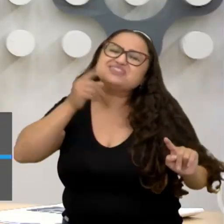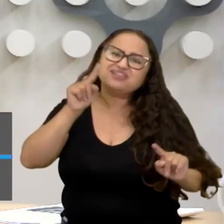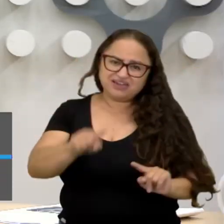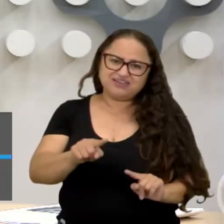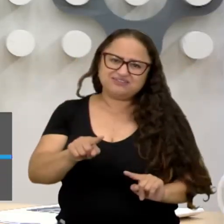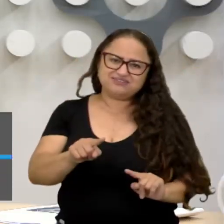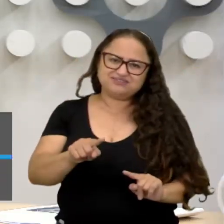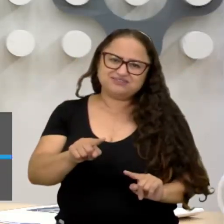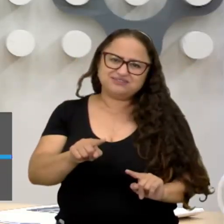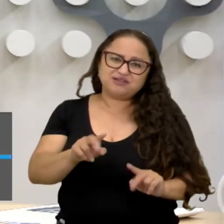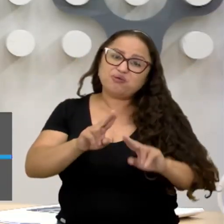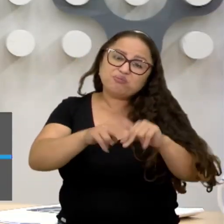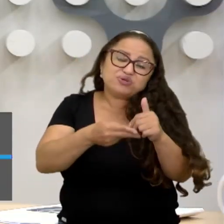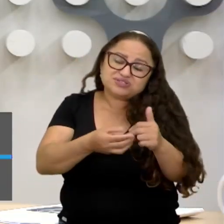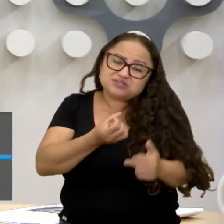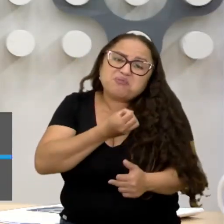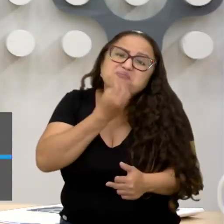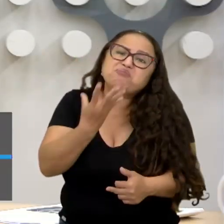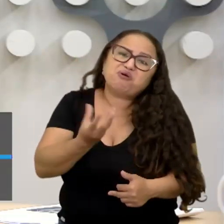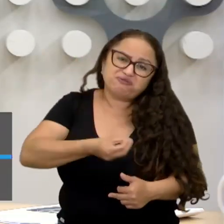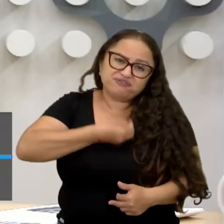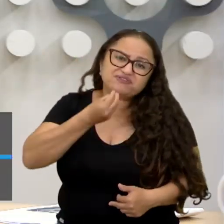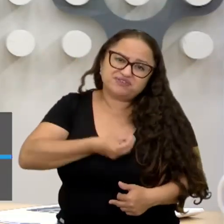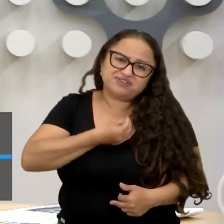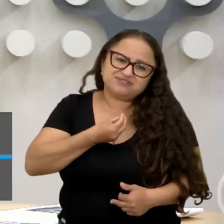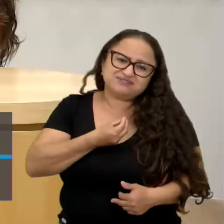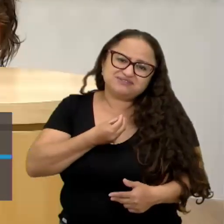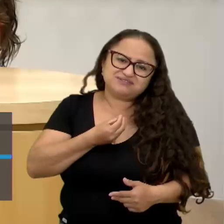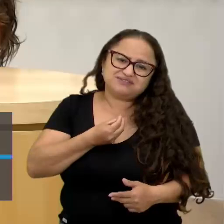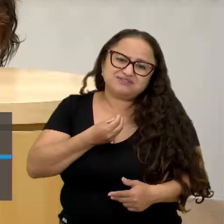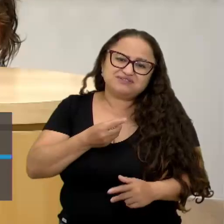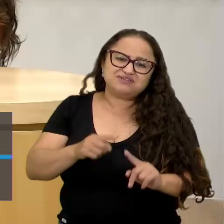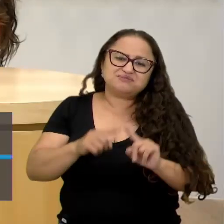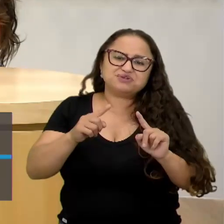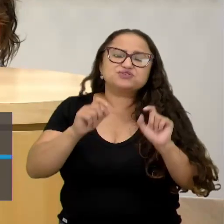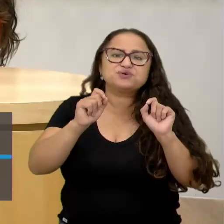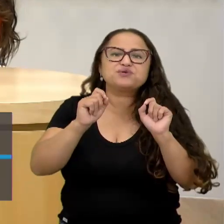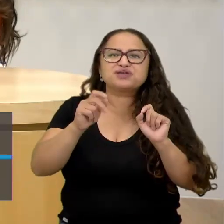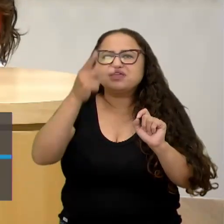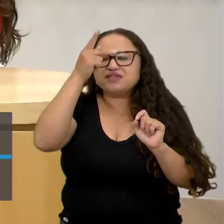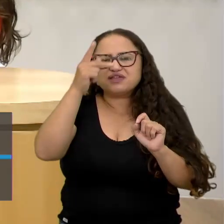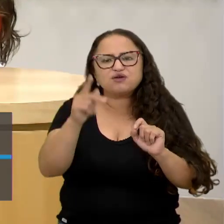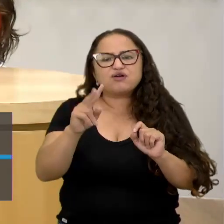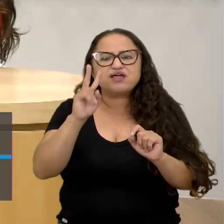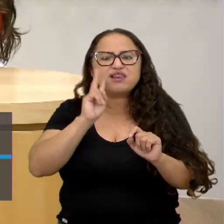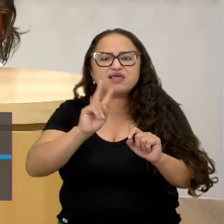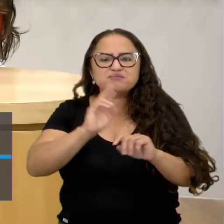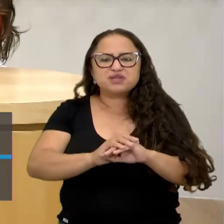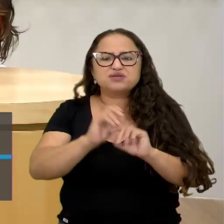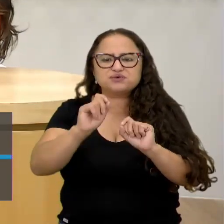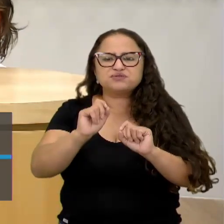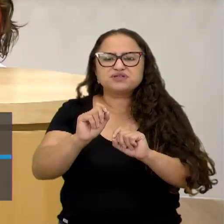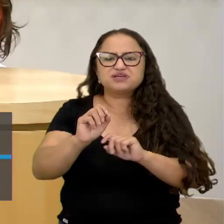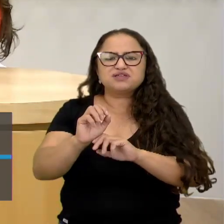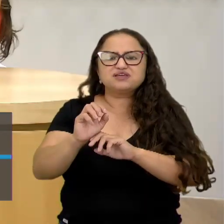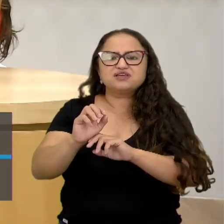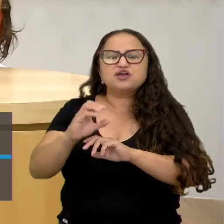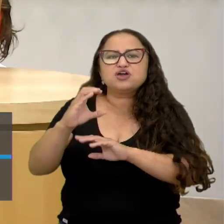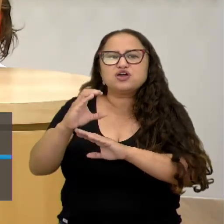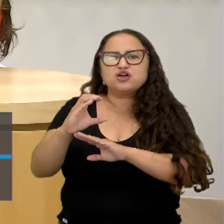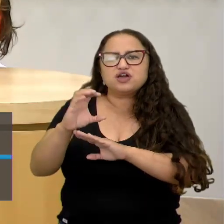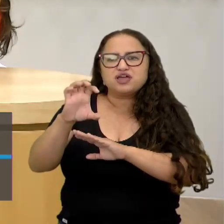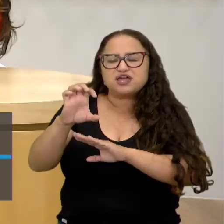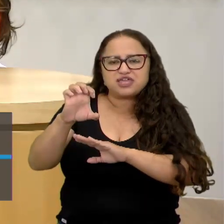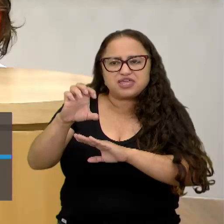vivida, mesmo sendo uma vida severina. Sabe que eu lembrei agora? A Conceição Evaristo, quando ela fala, né? A voz da minha filha